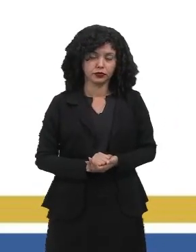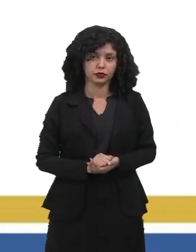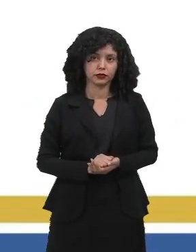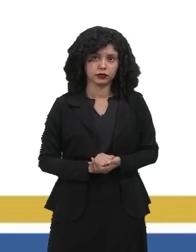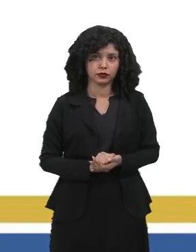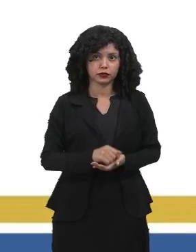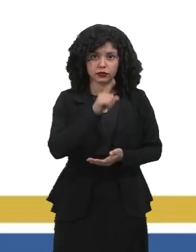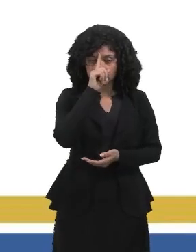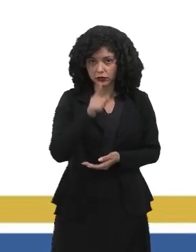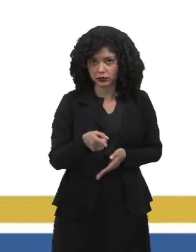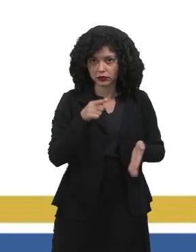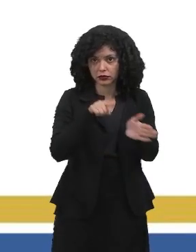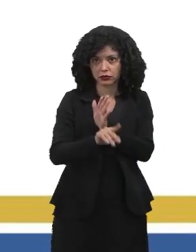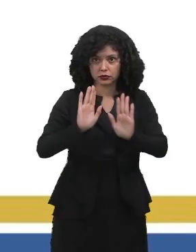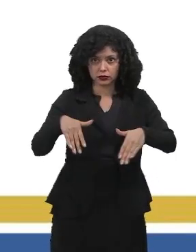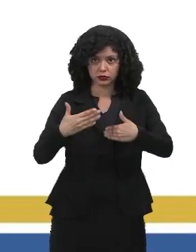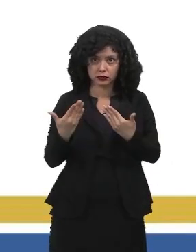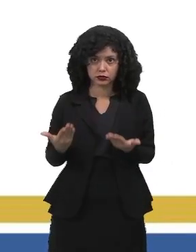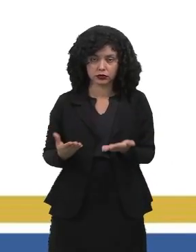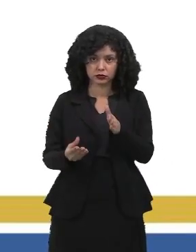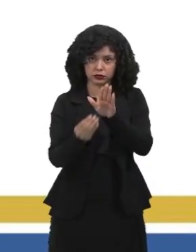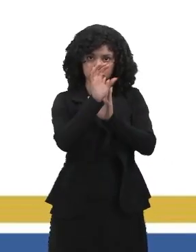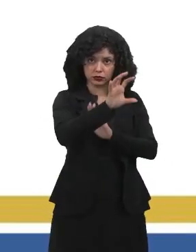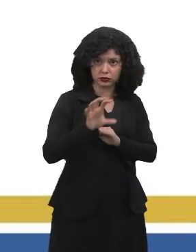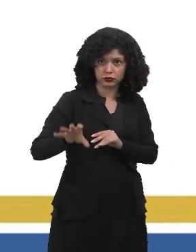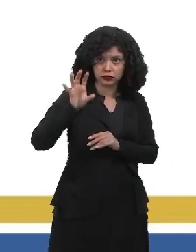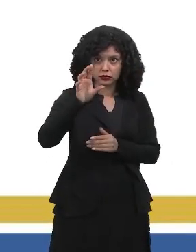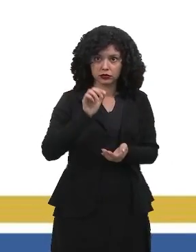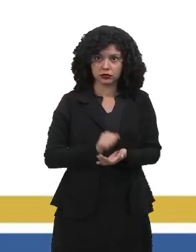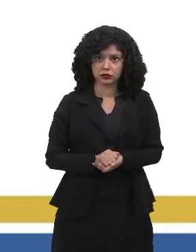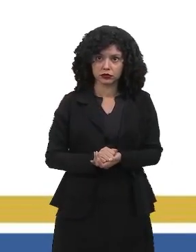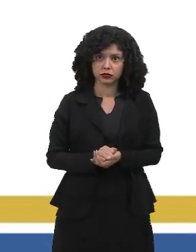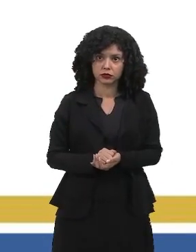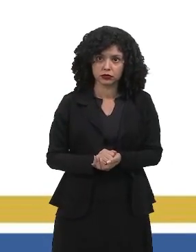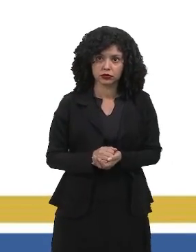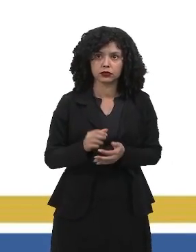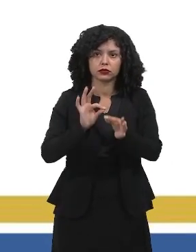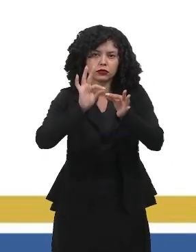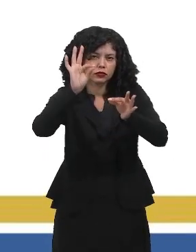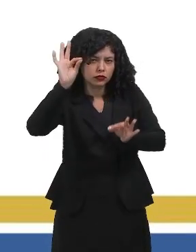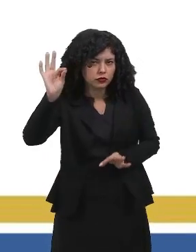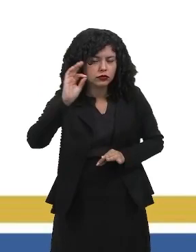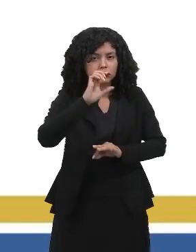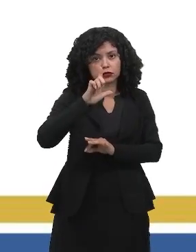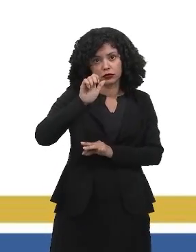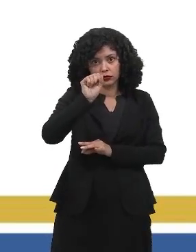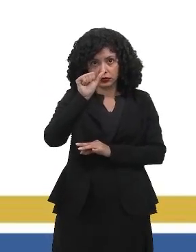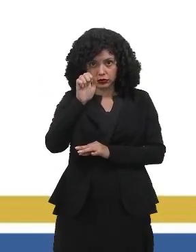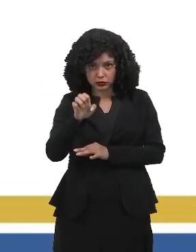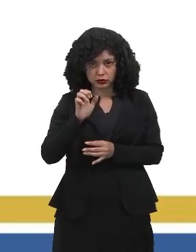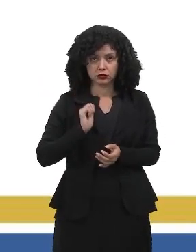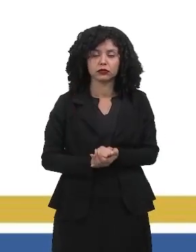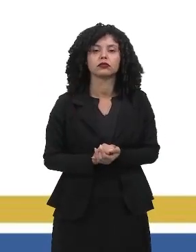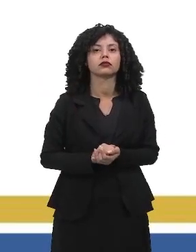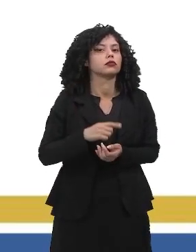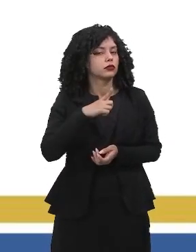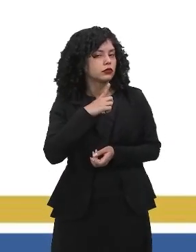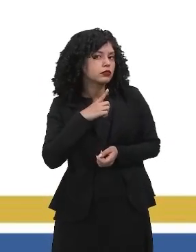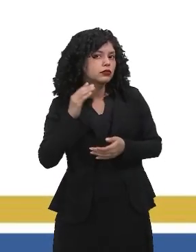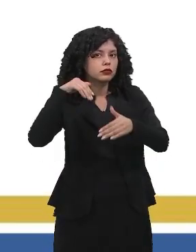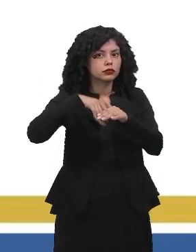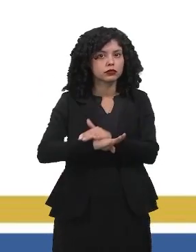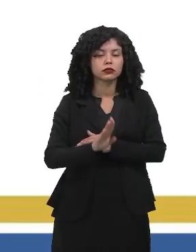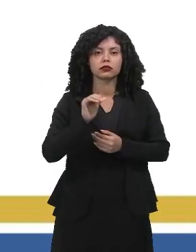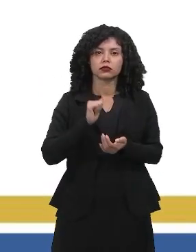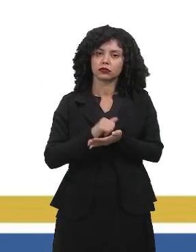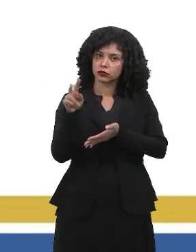nosso comando da questão é o seguinte: em qual região espectral se situa o comprimento de onda do laser que otimiza o